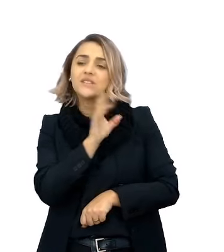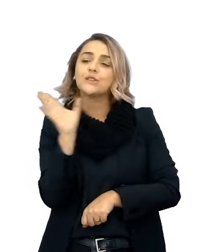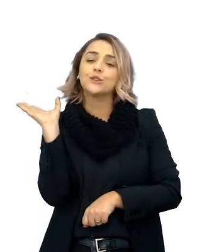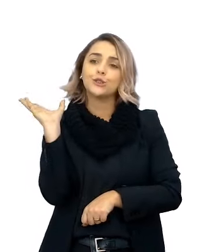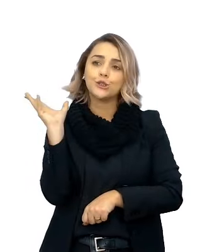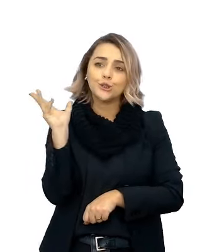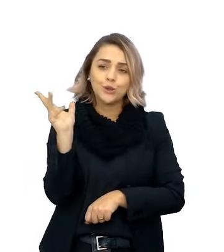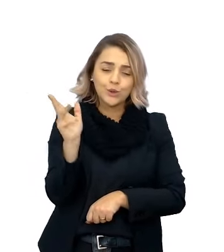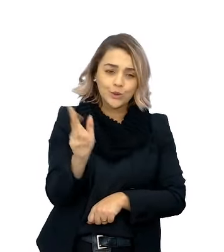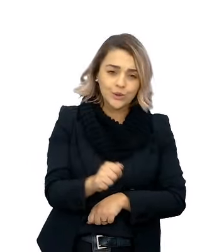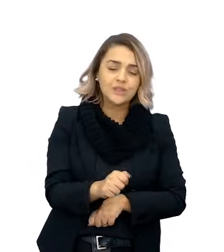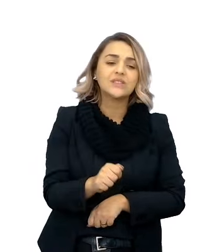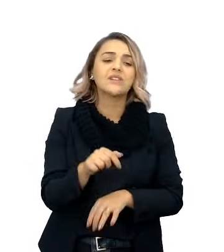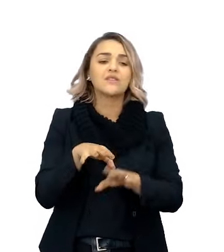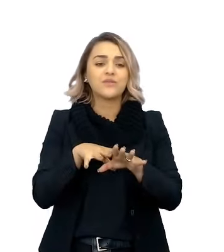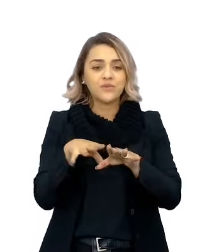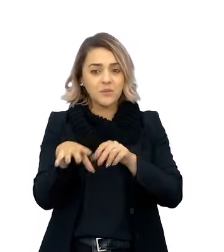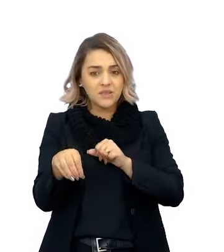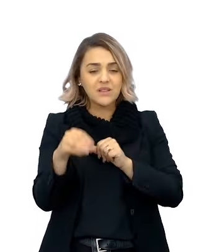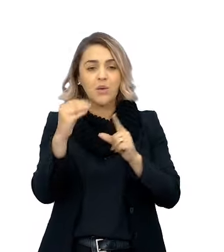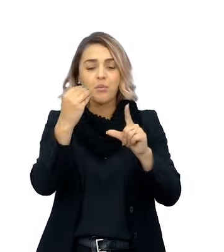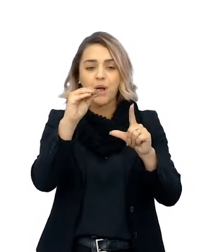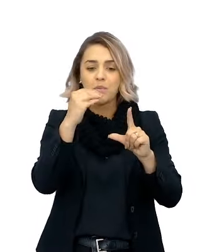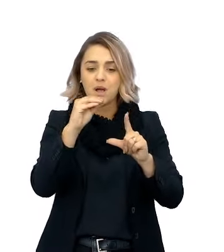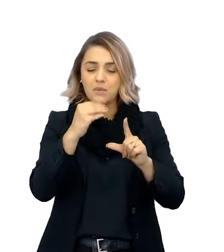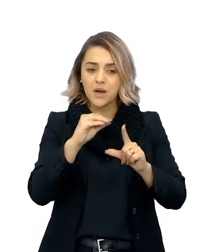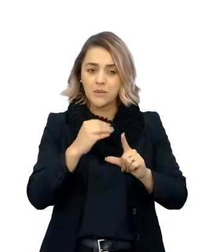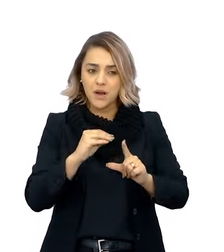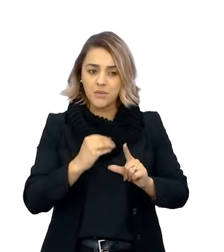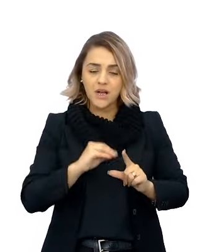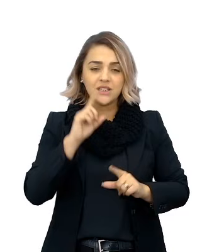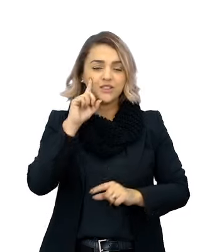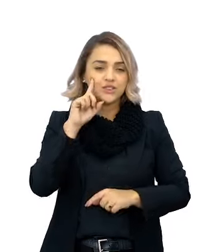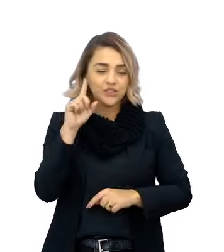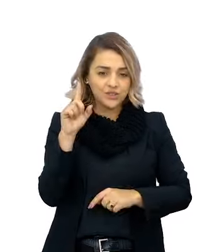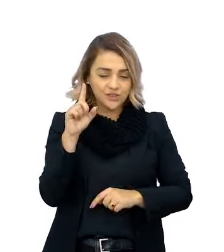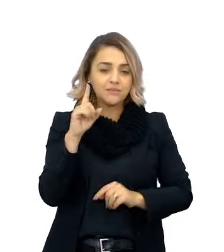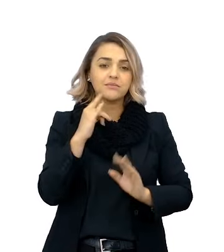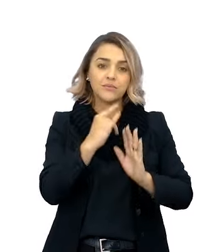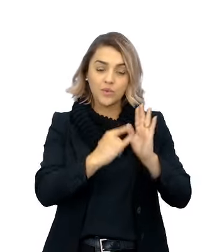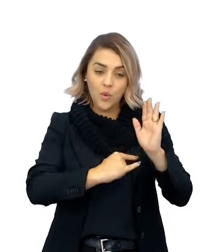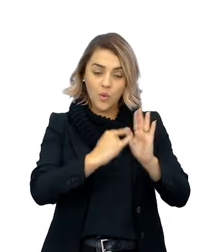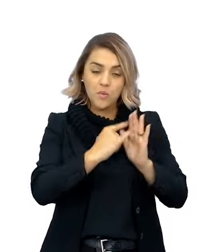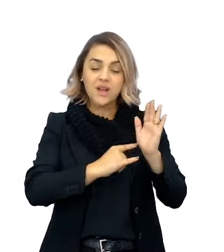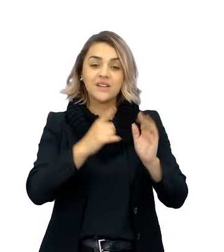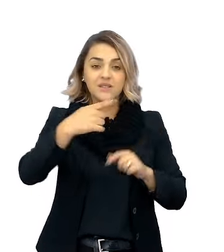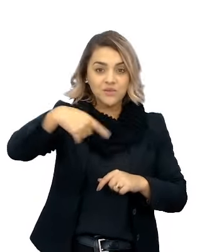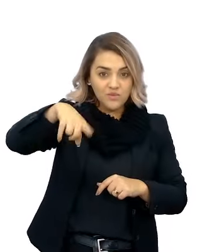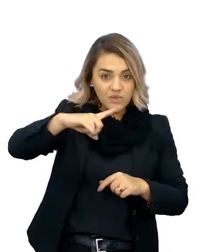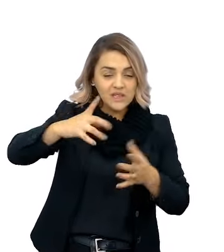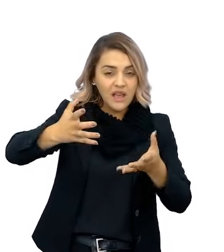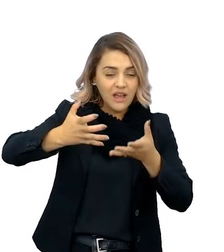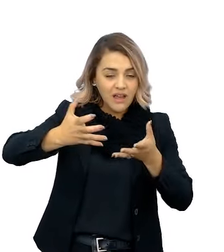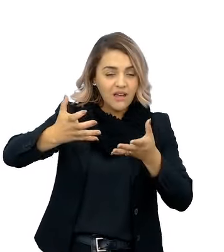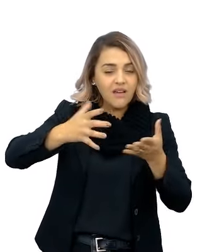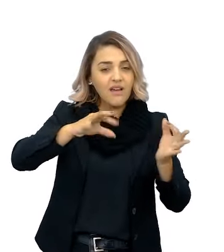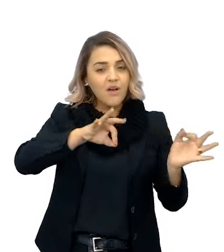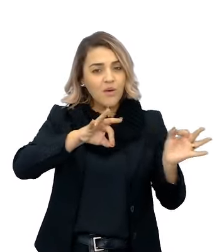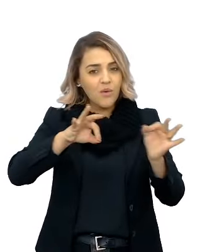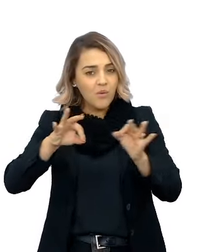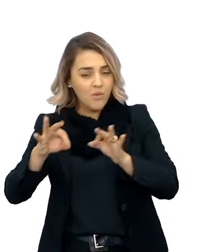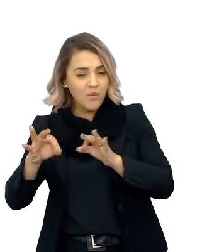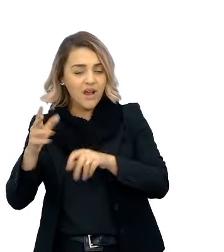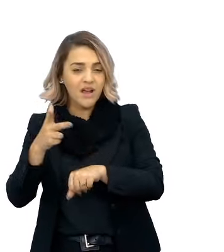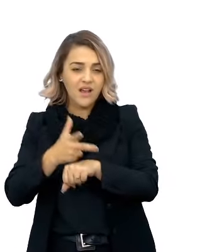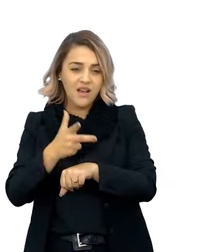gente deixa as datas aqui nesse documento, tá? Então, se vocês quiserem assistir as gravações